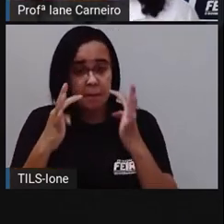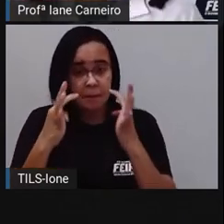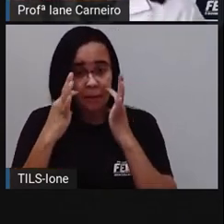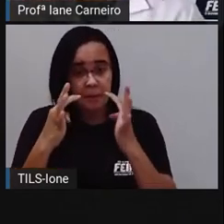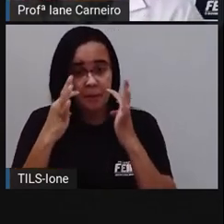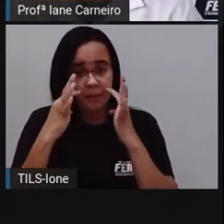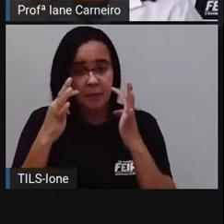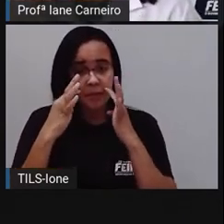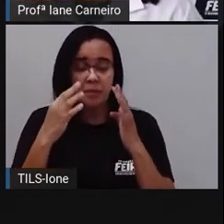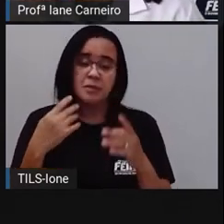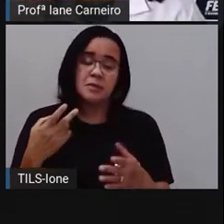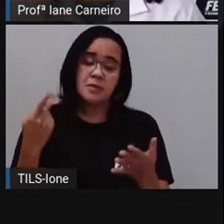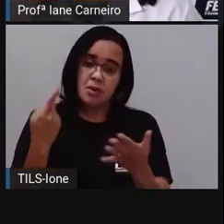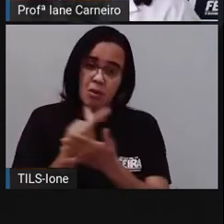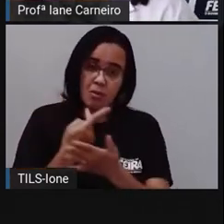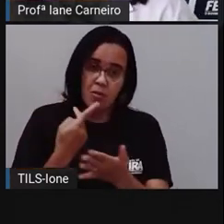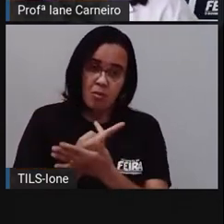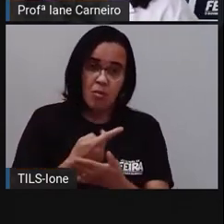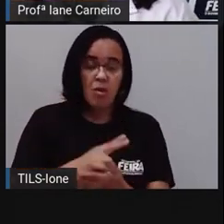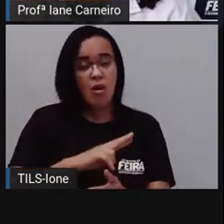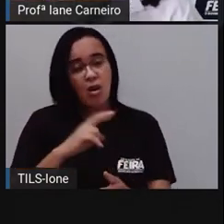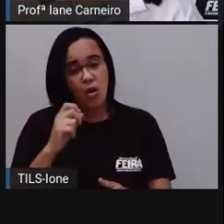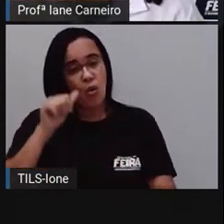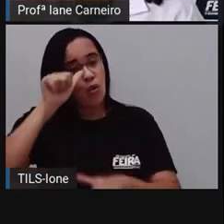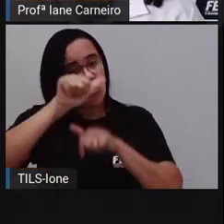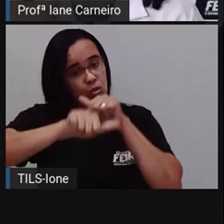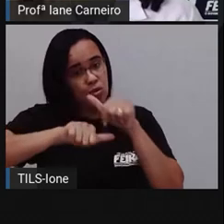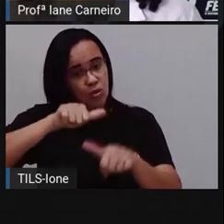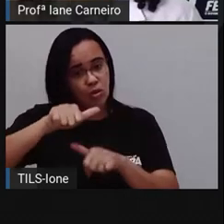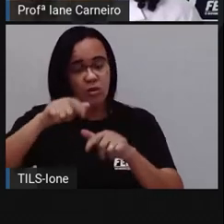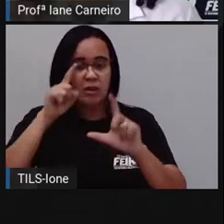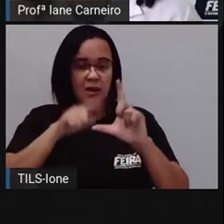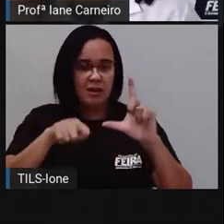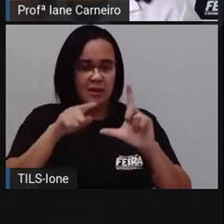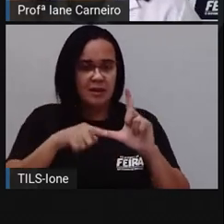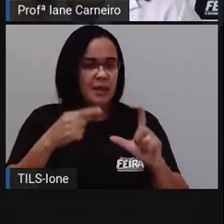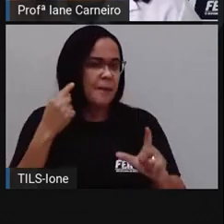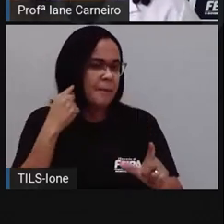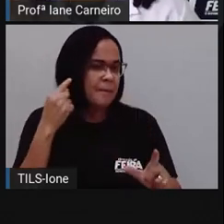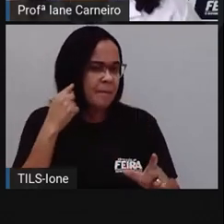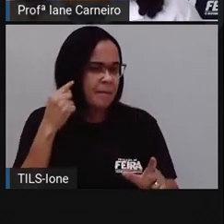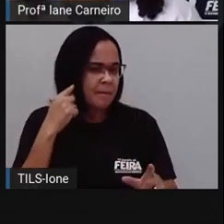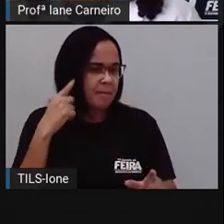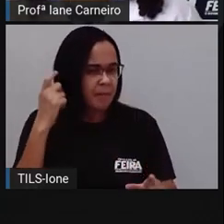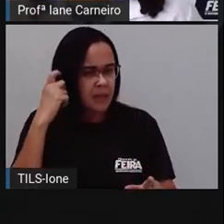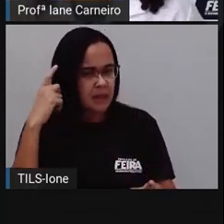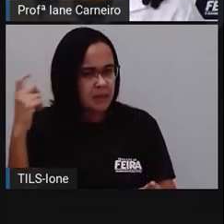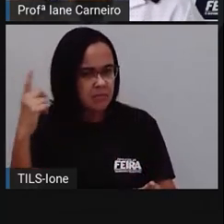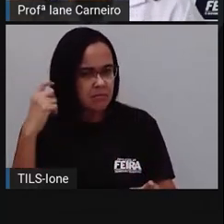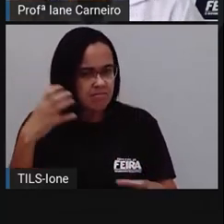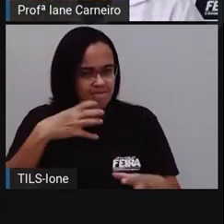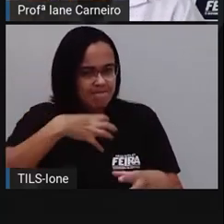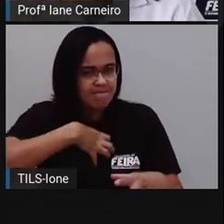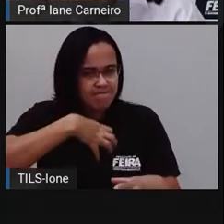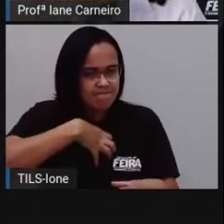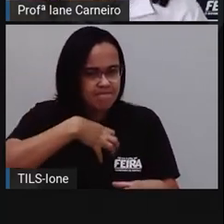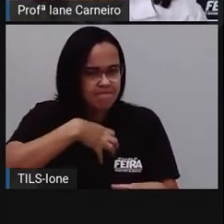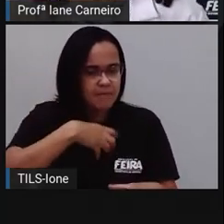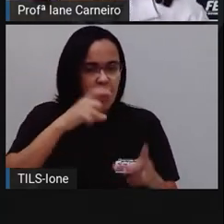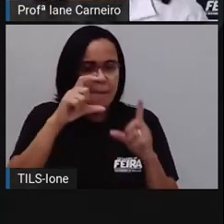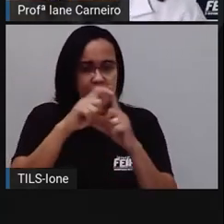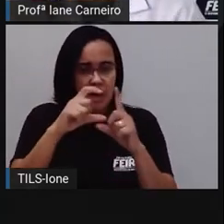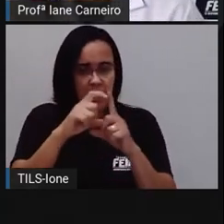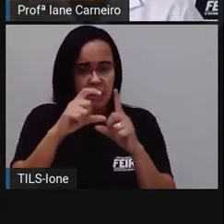fala, né? E a gente reflete, né? Quando a gente está falando, a gente vai escrever, a gente pensa no som, mas a gente não